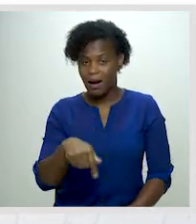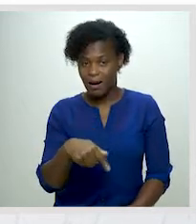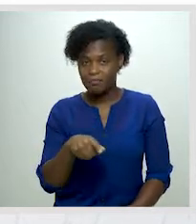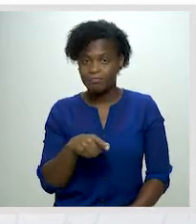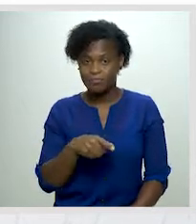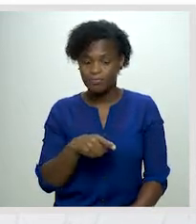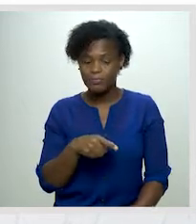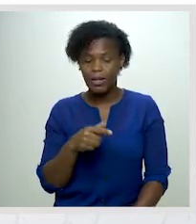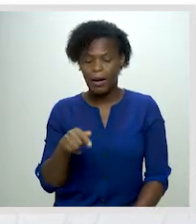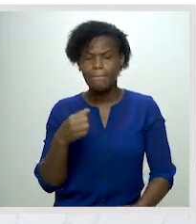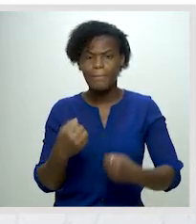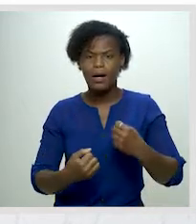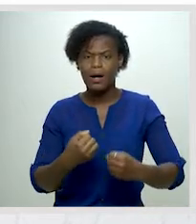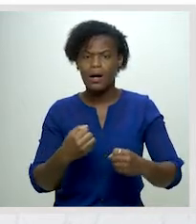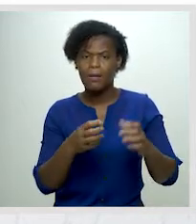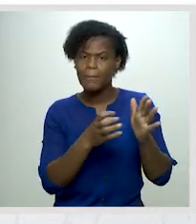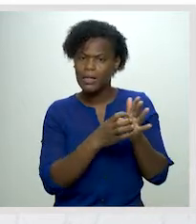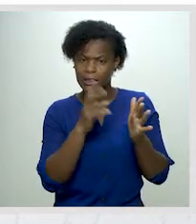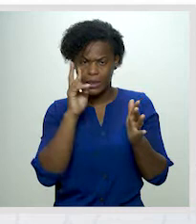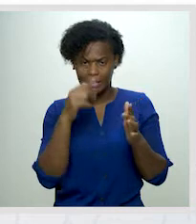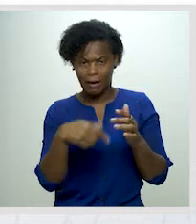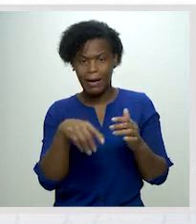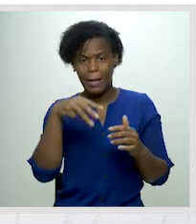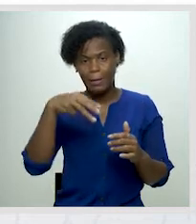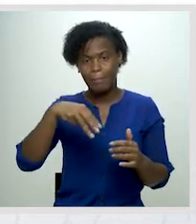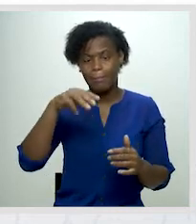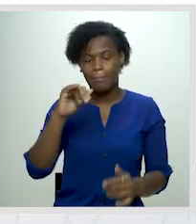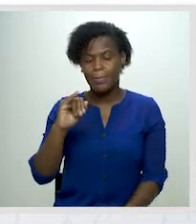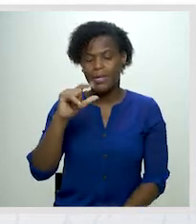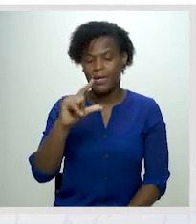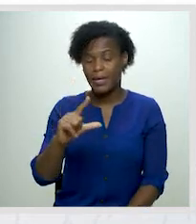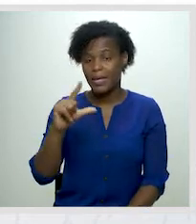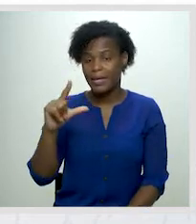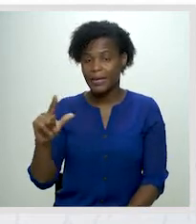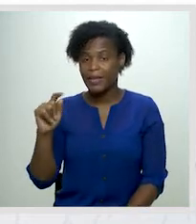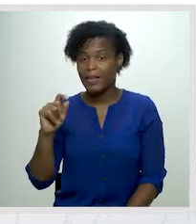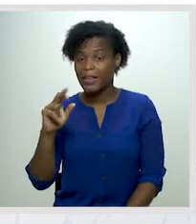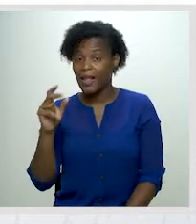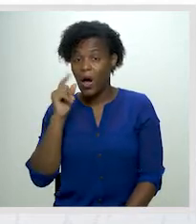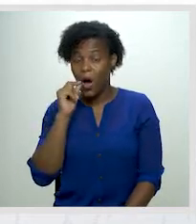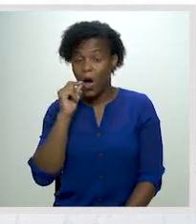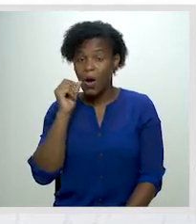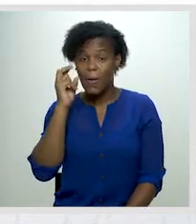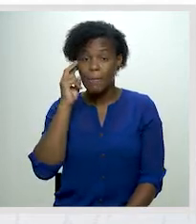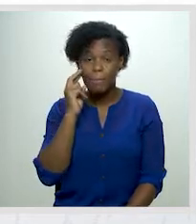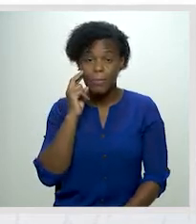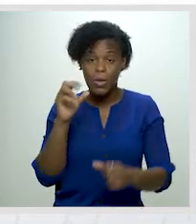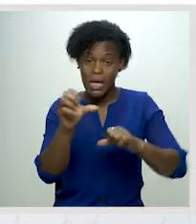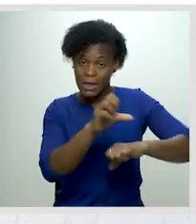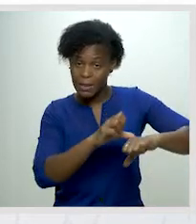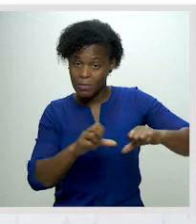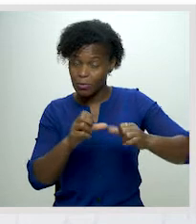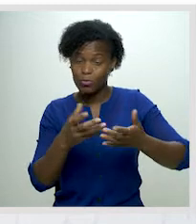temos o aparelho de Miller, de Stanley Miller, que é um bioquímico